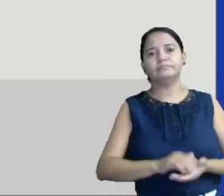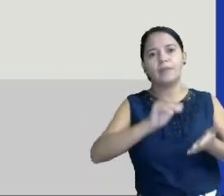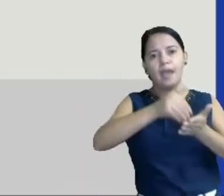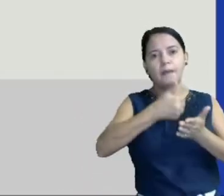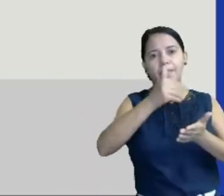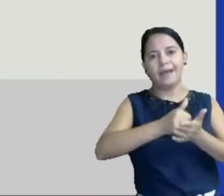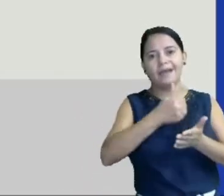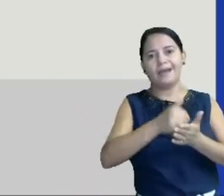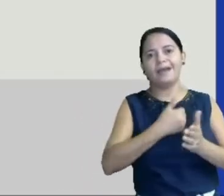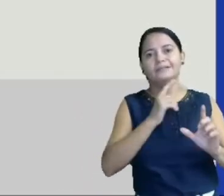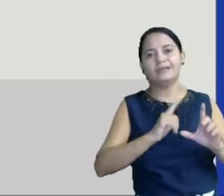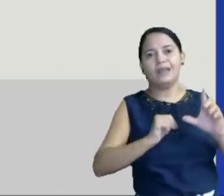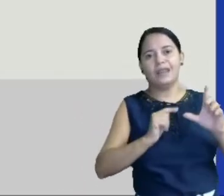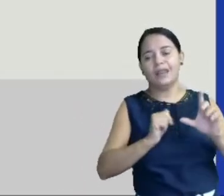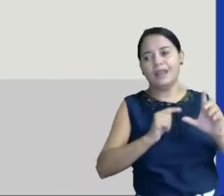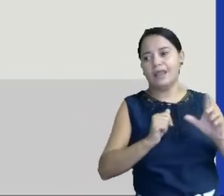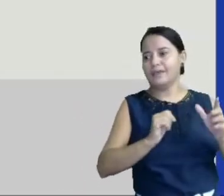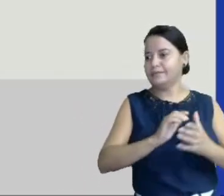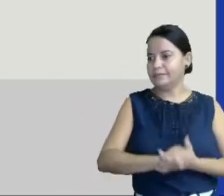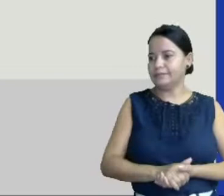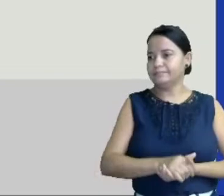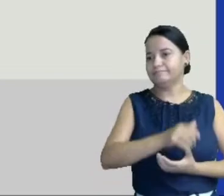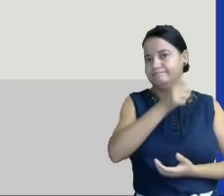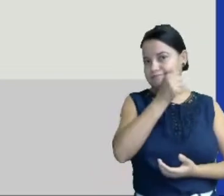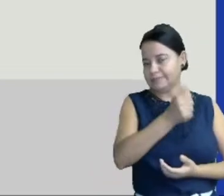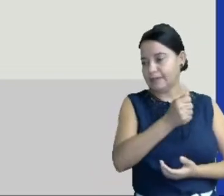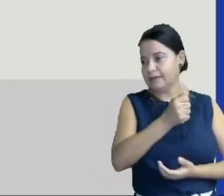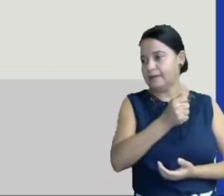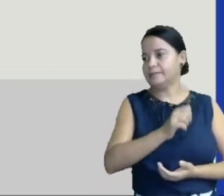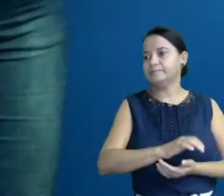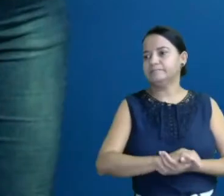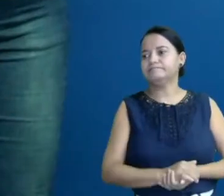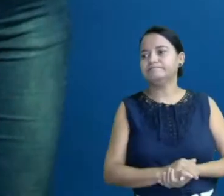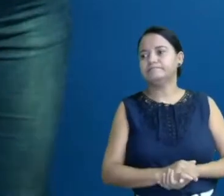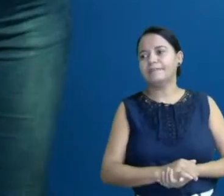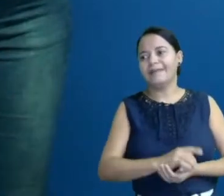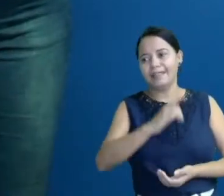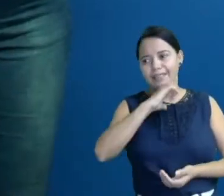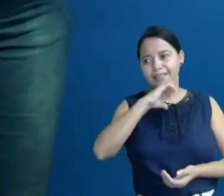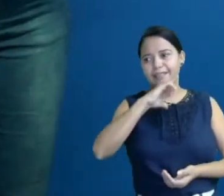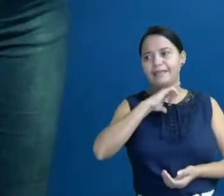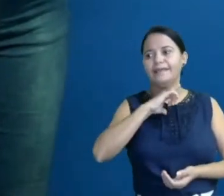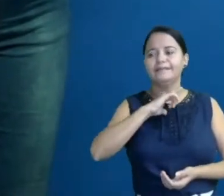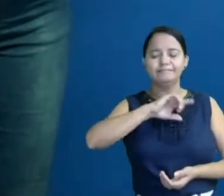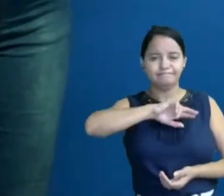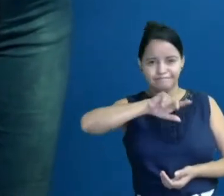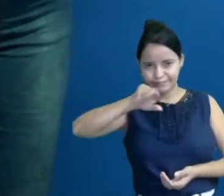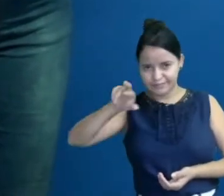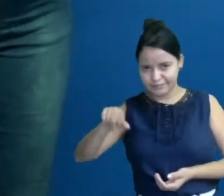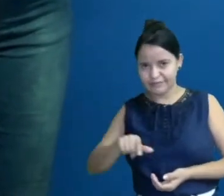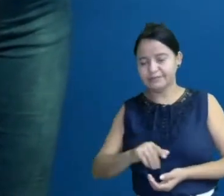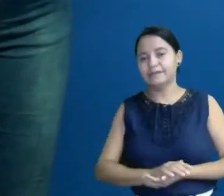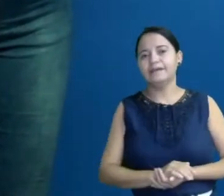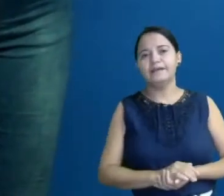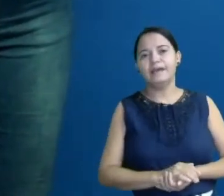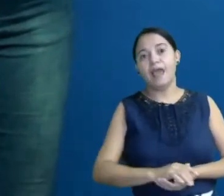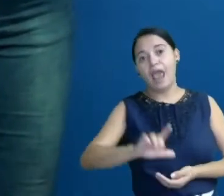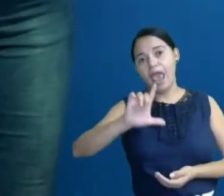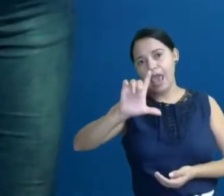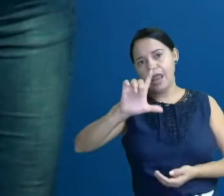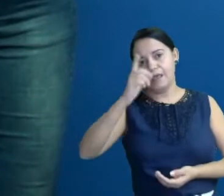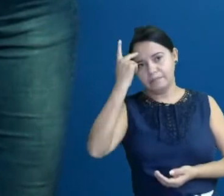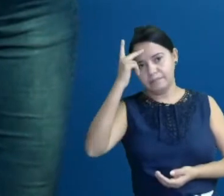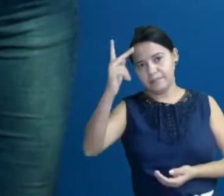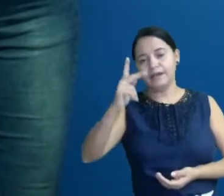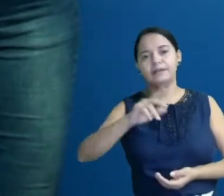letra L para o peso de cada laranja e professora já vem a senhora com as letras dentro da Matemática a gente tá trabalhando álgebra não